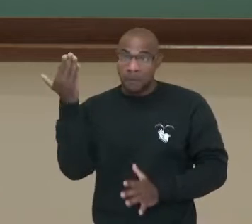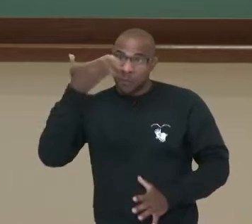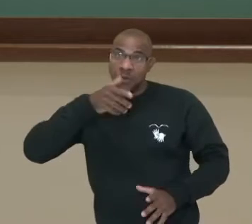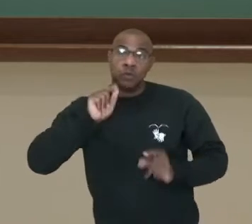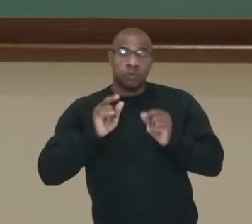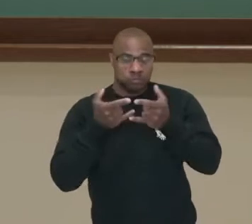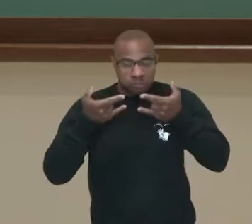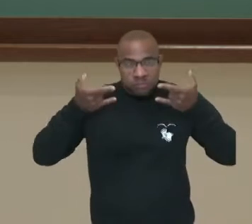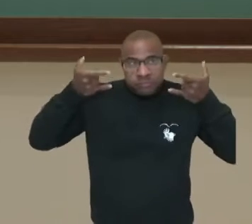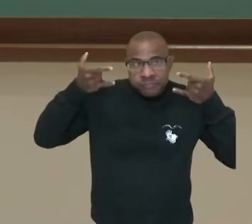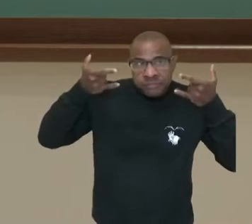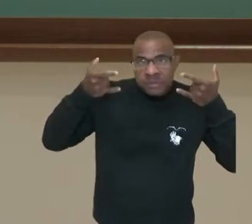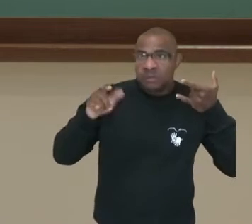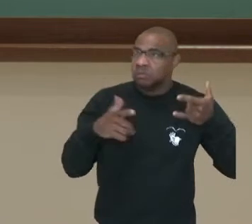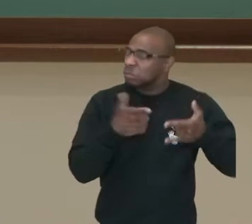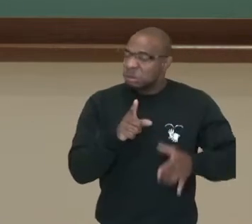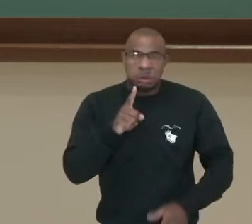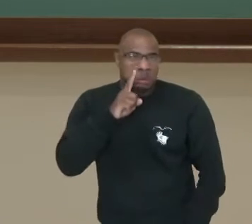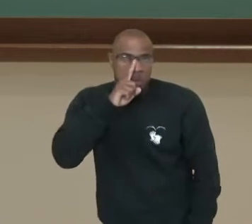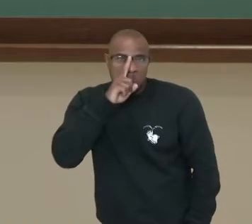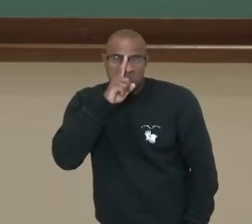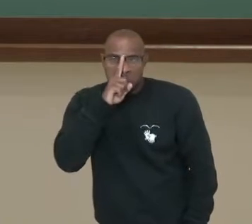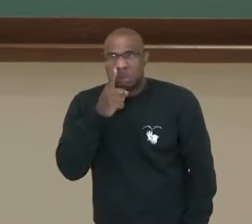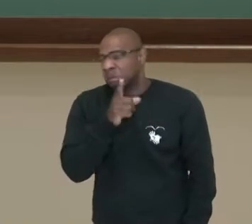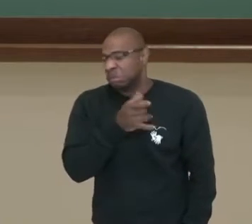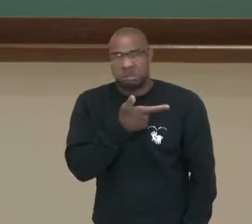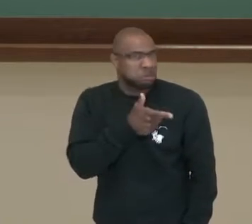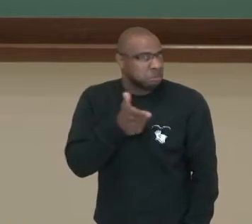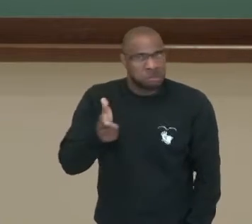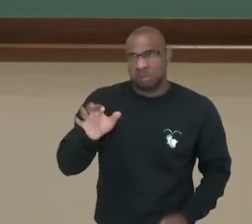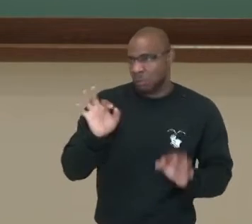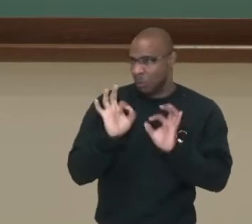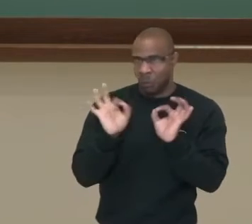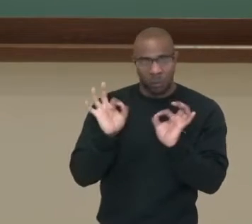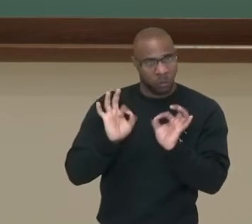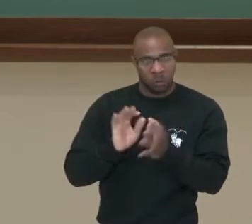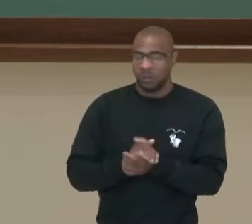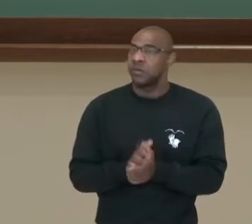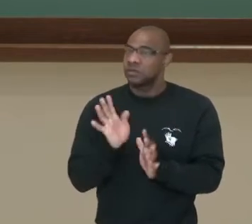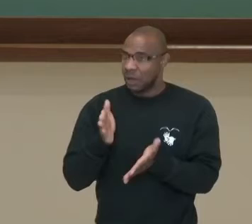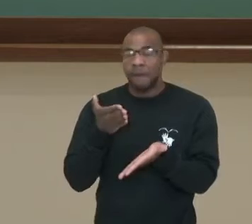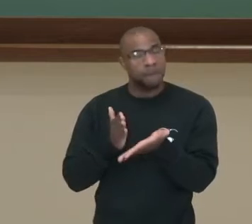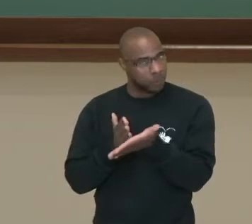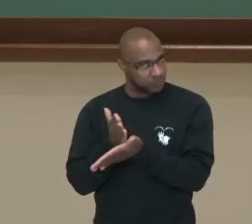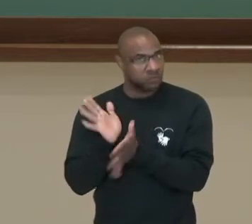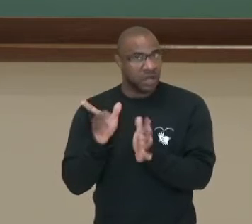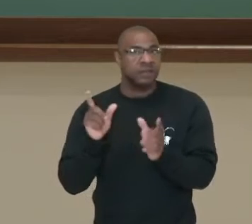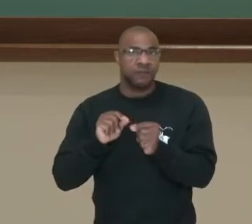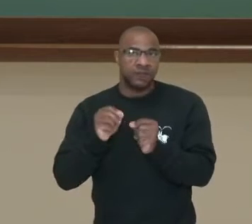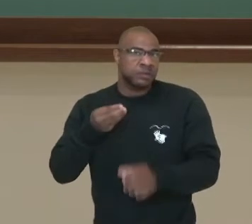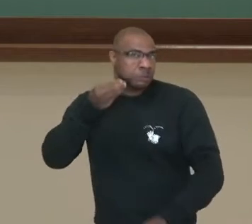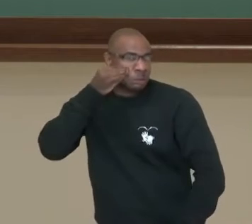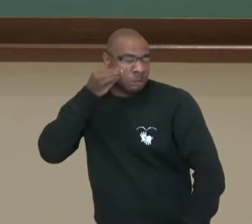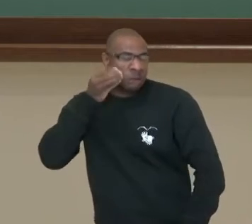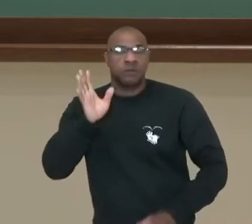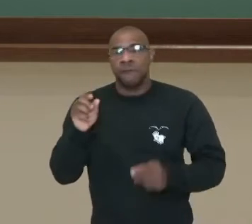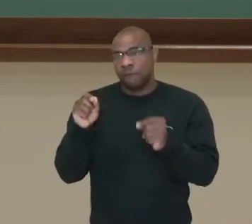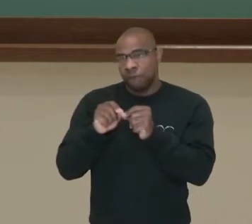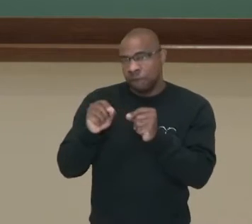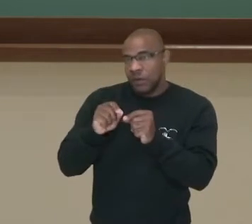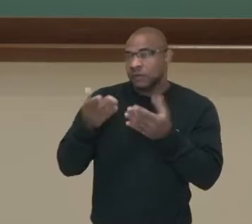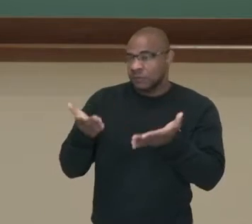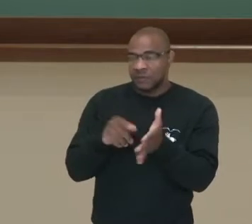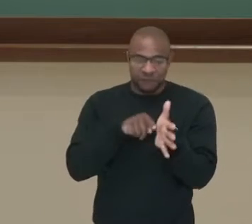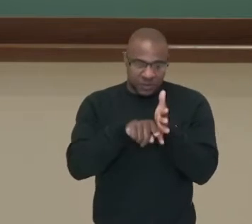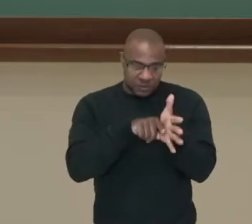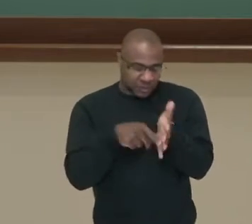máscaras, elas não vão causar envenenamento por gás carbônico. Já foi comprovado, isso foi feito testes com vários voluntários, foram feitos